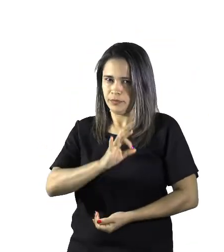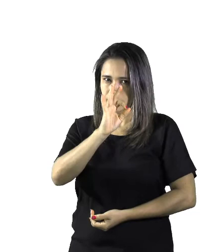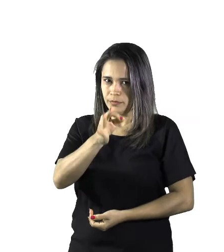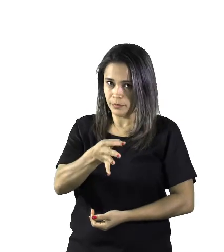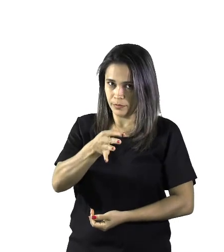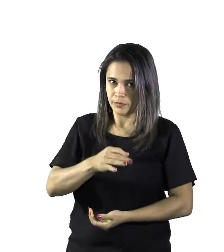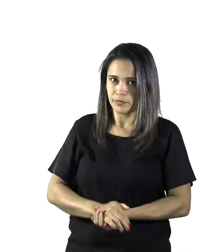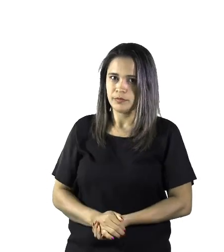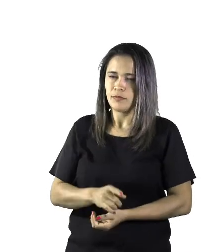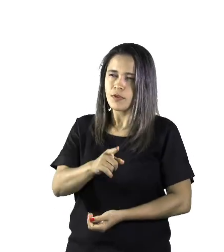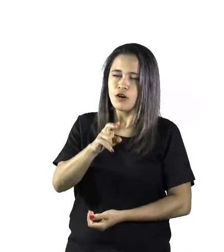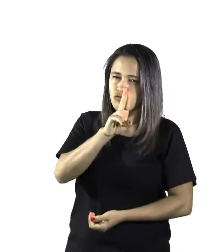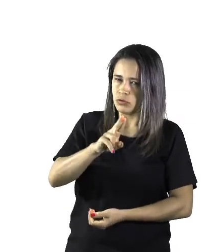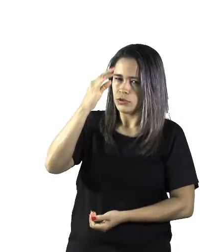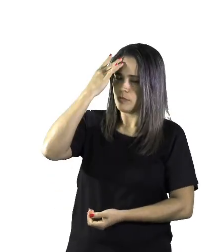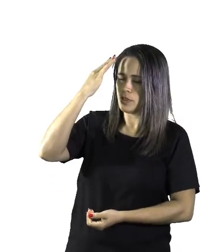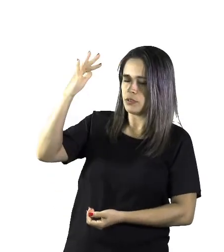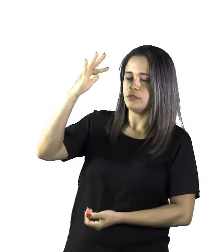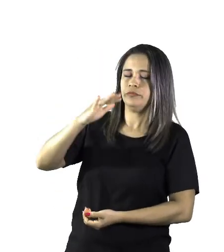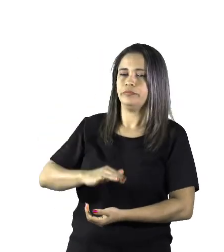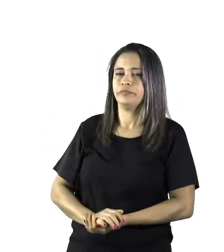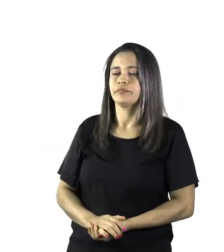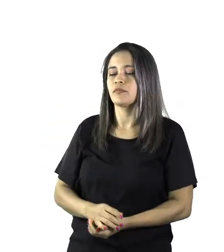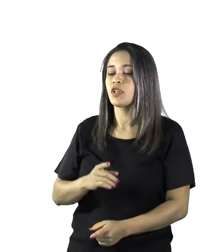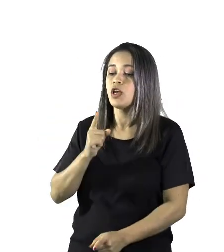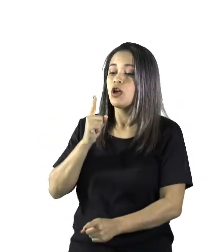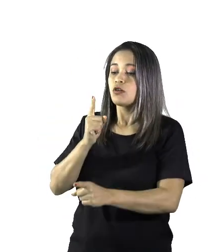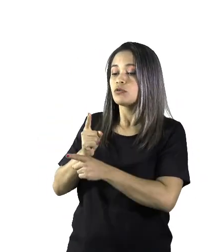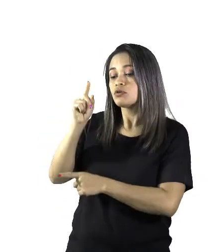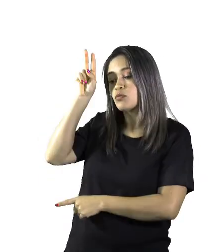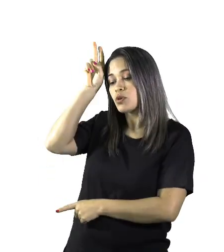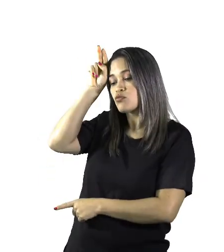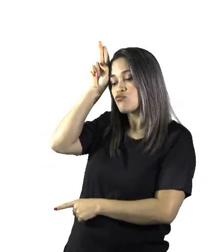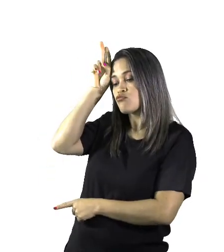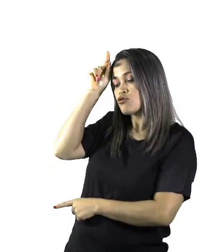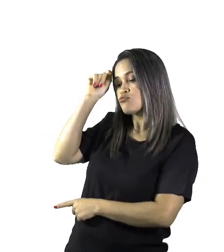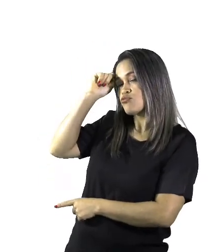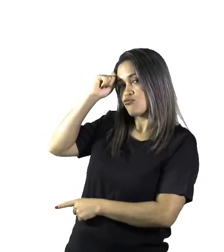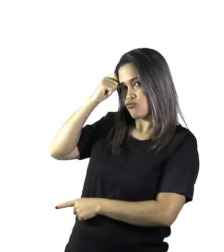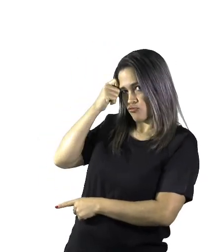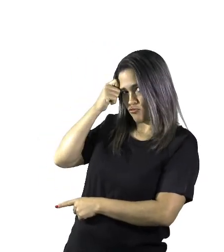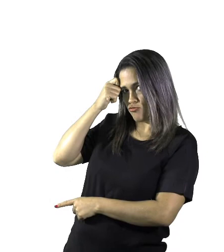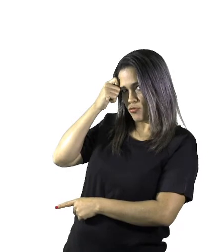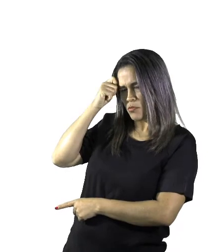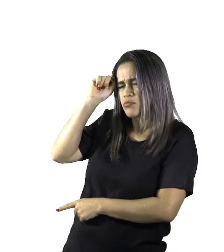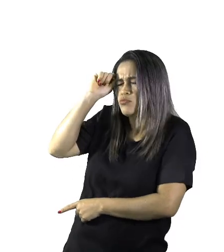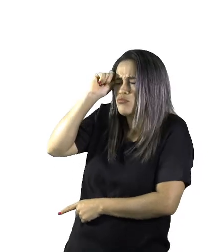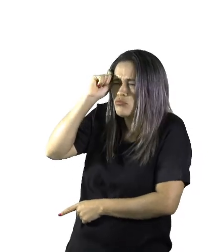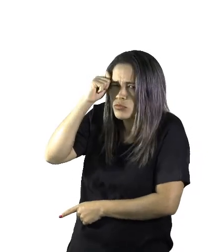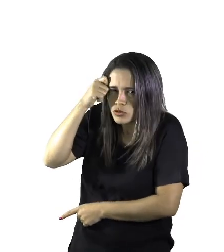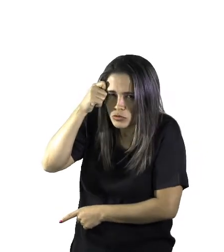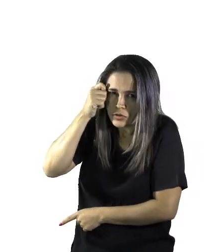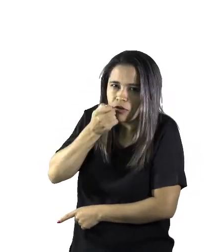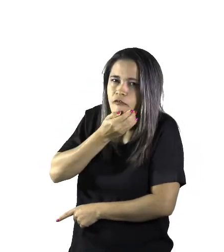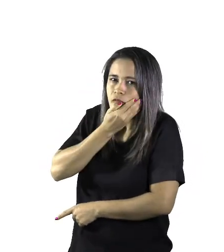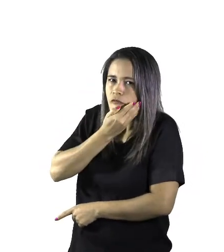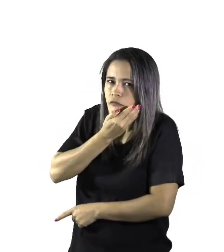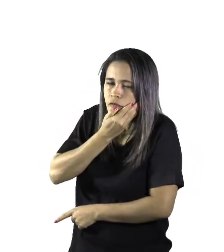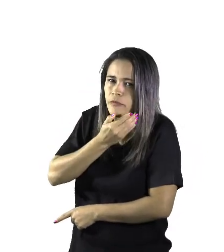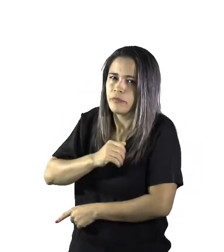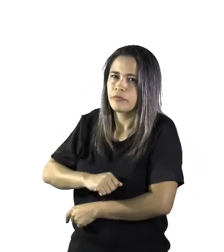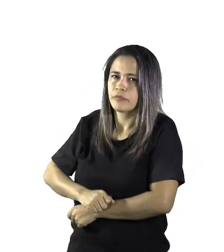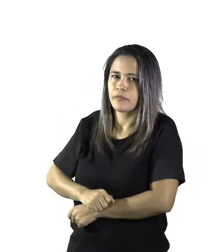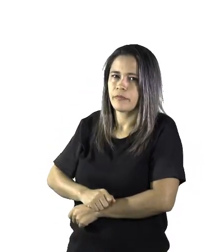Certo? Vai usando a sua imaginação aí. Você encontrou uma coelhinha pretinha, bem pretinha, e um laço de fita vermelha